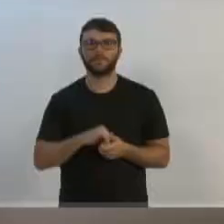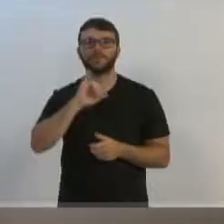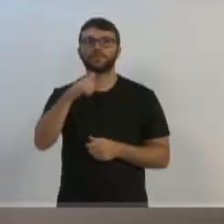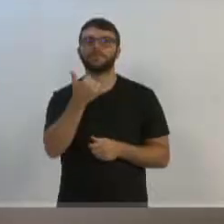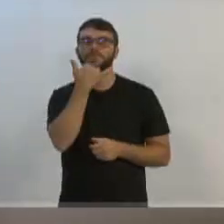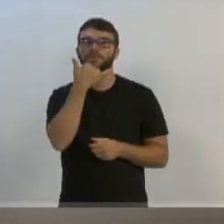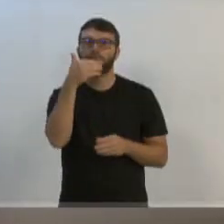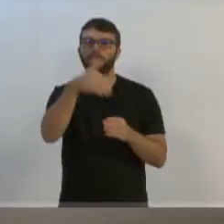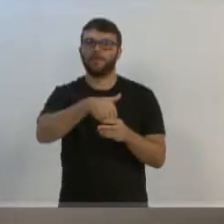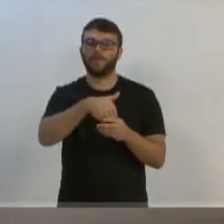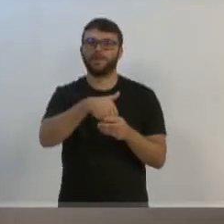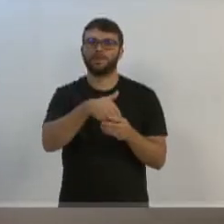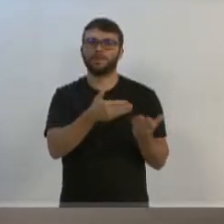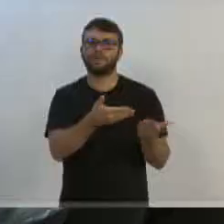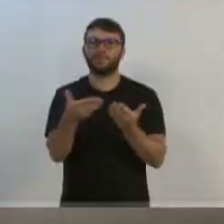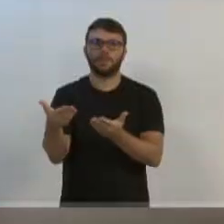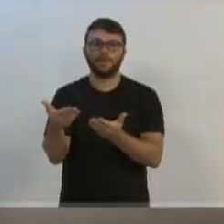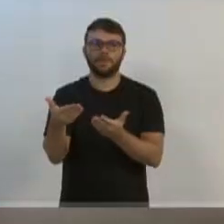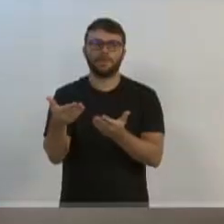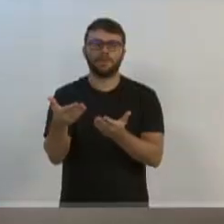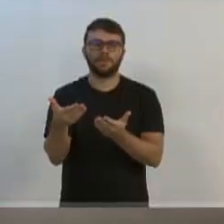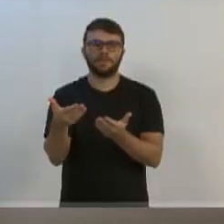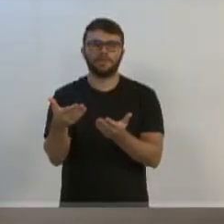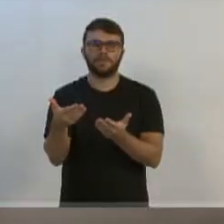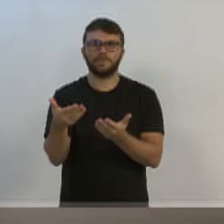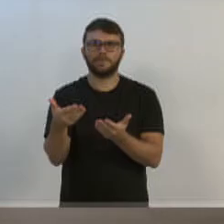Justificativa de voto, vereador Alexandre Caminha.